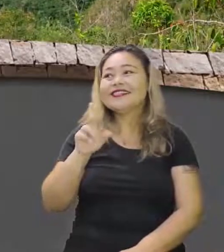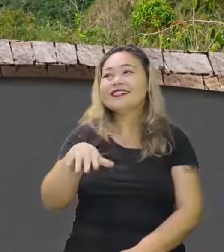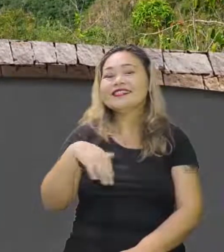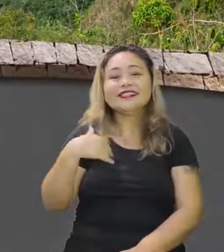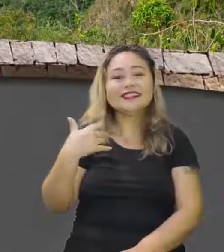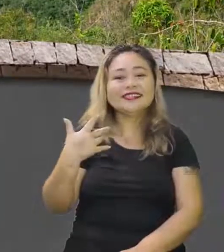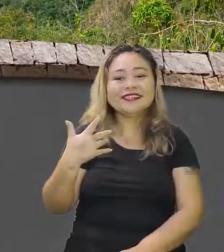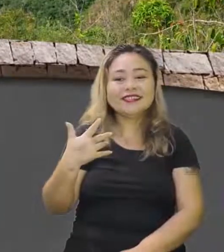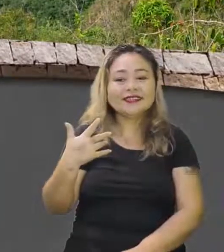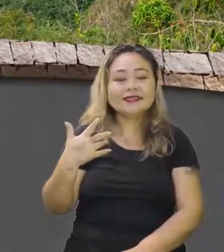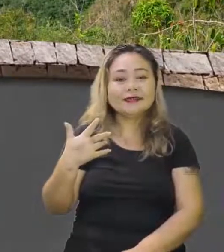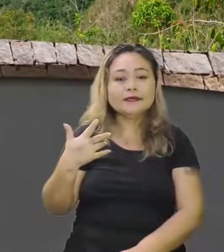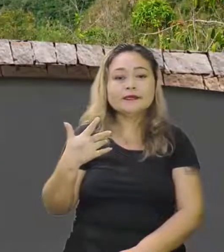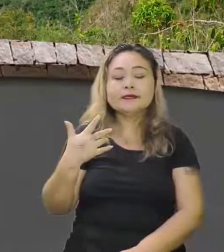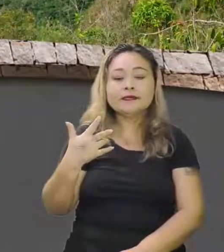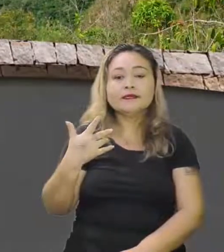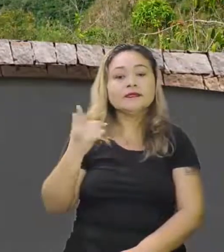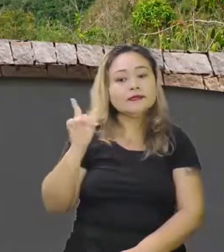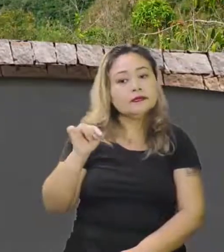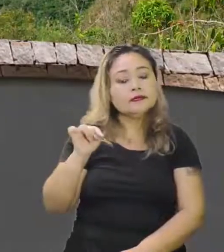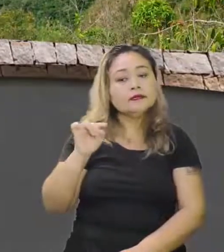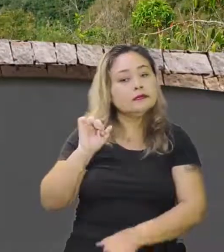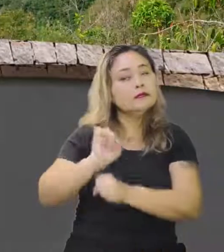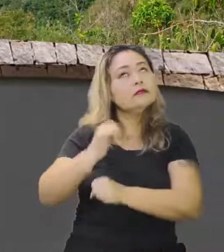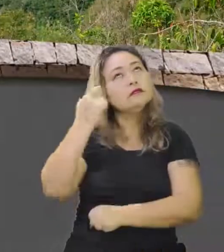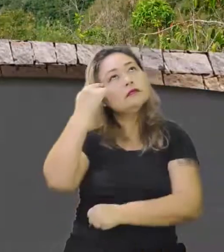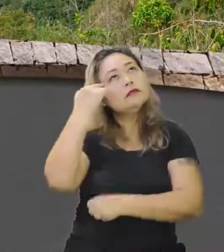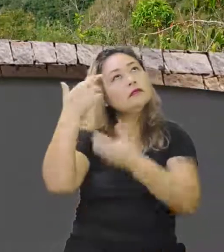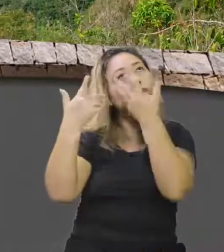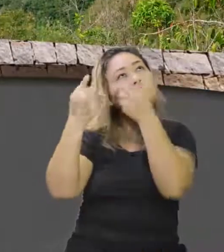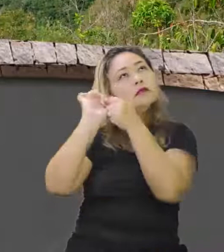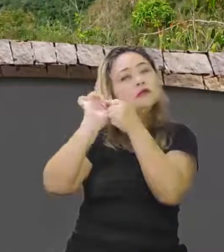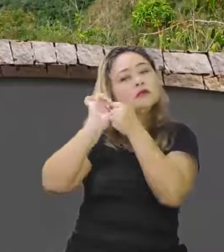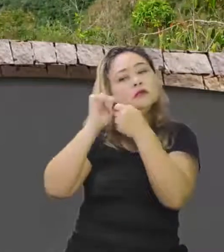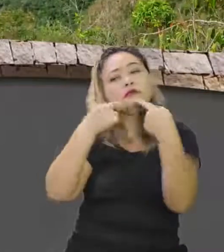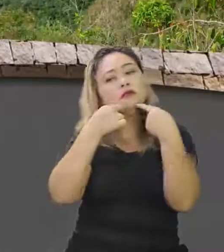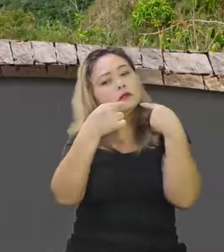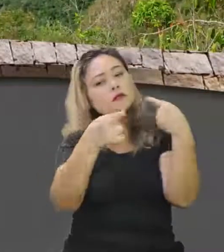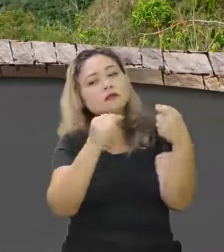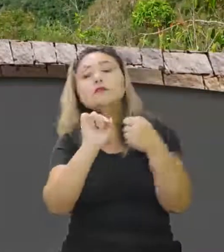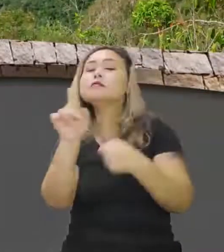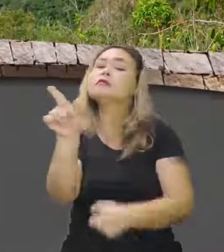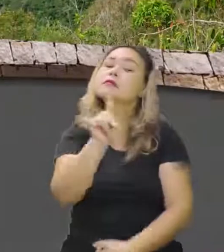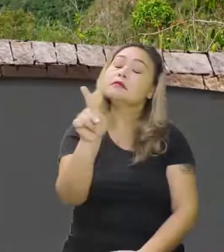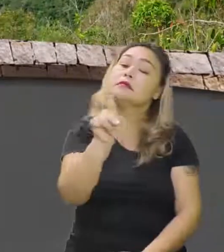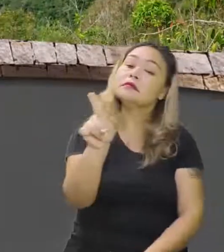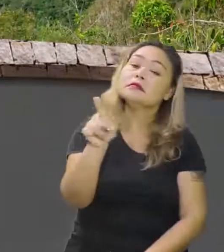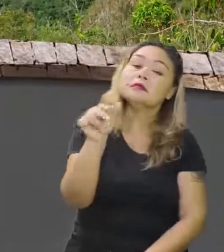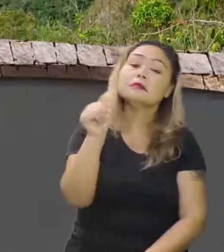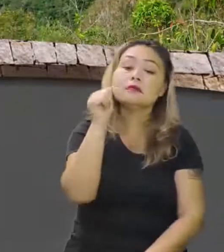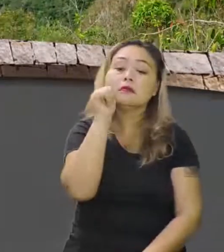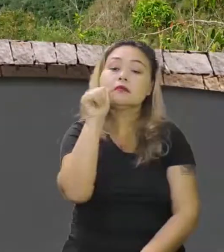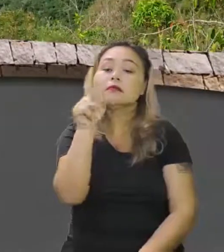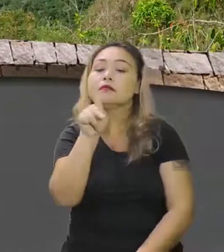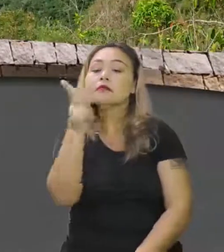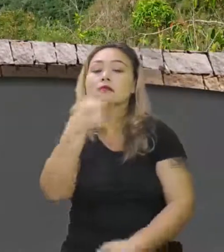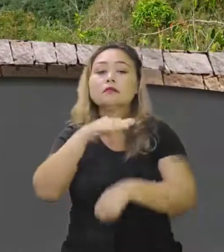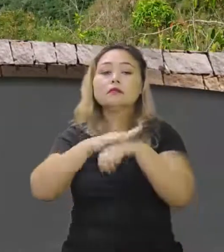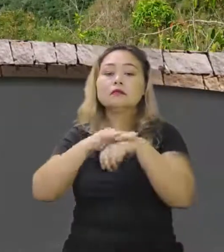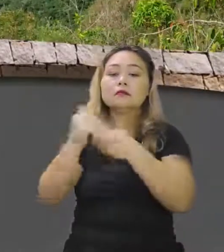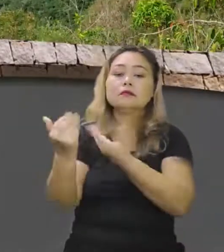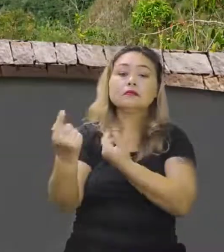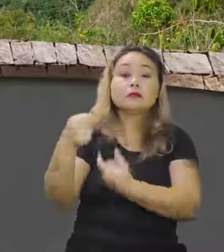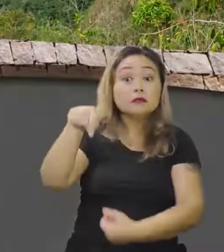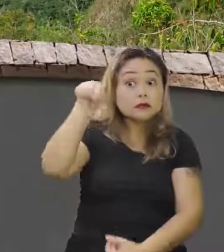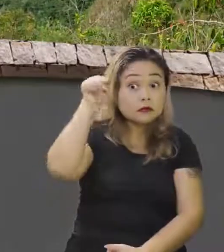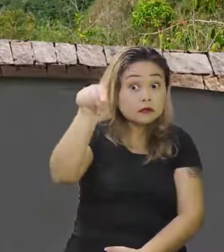detalhe, para agora, faz um raciocínio, debata aí, professor, professora, que está com meus queridos jovens